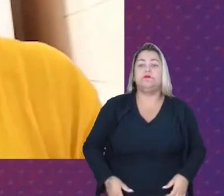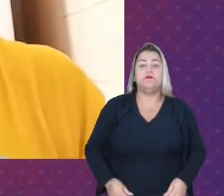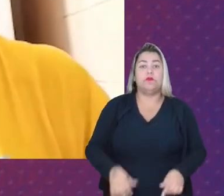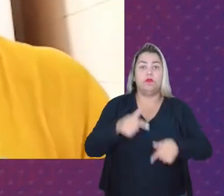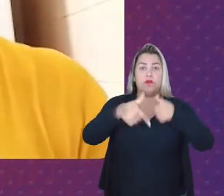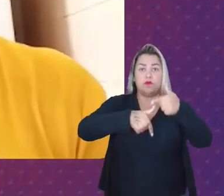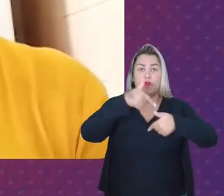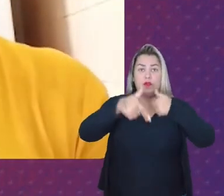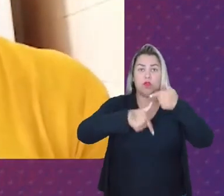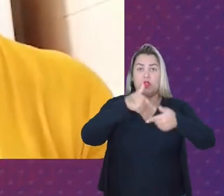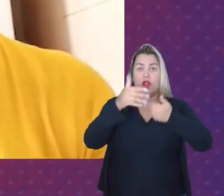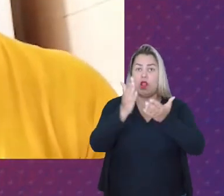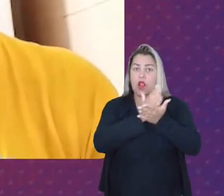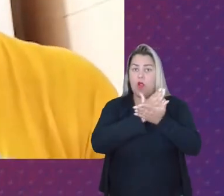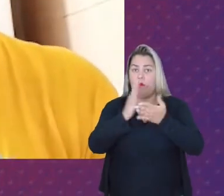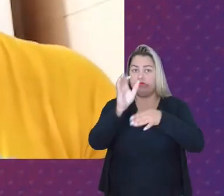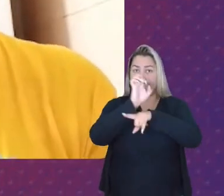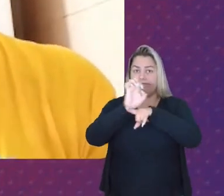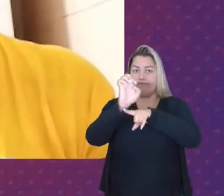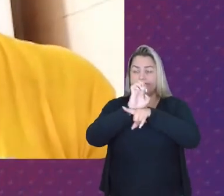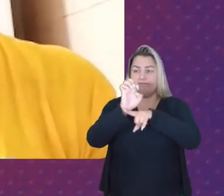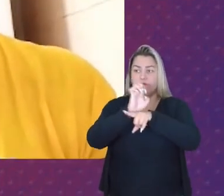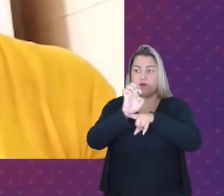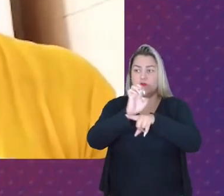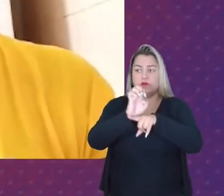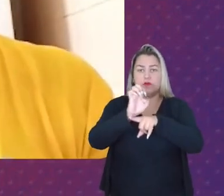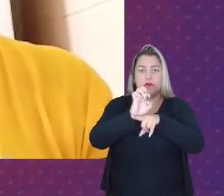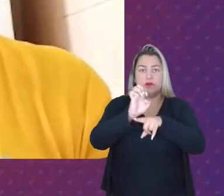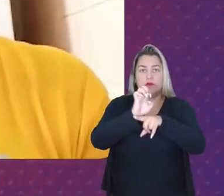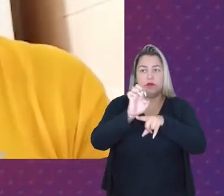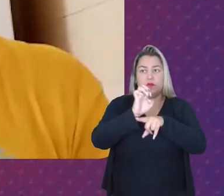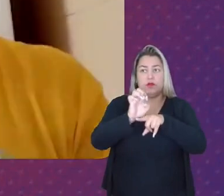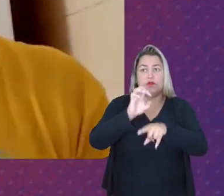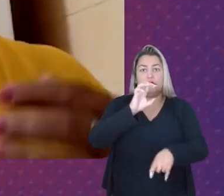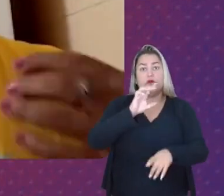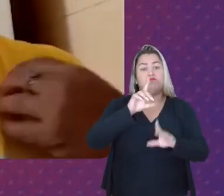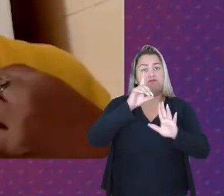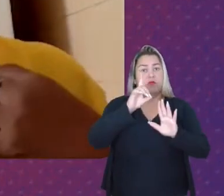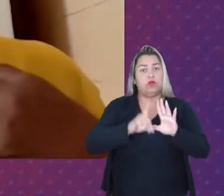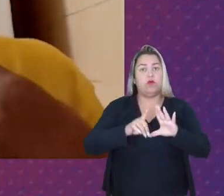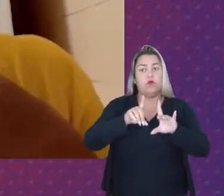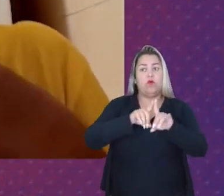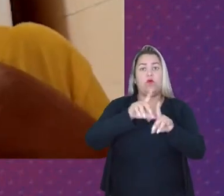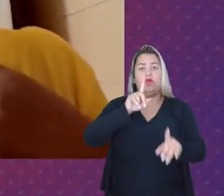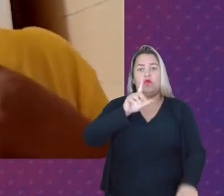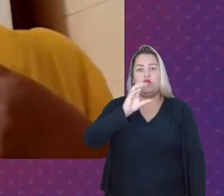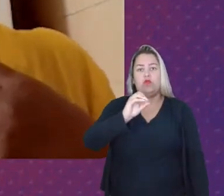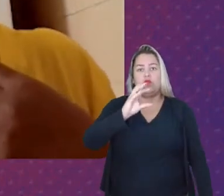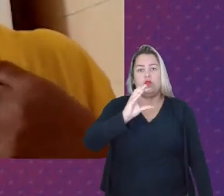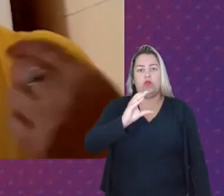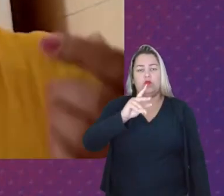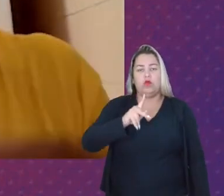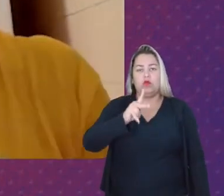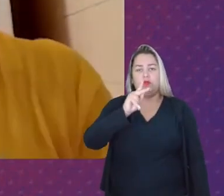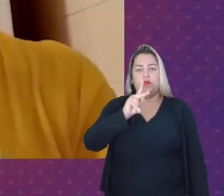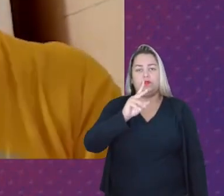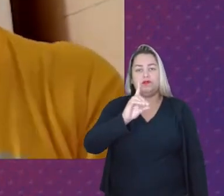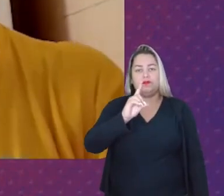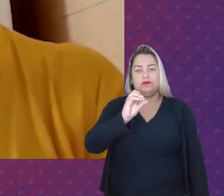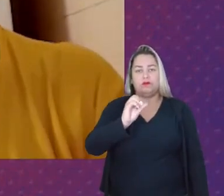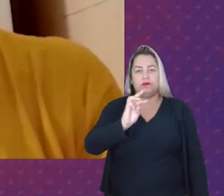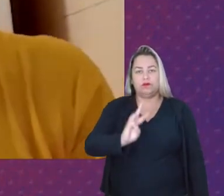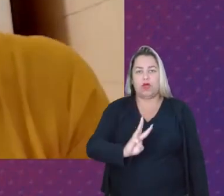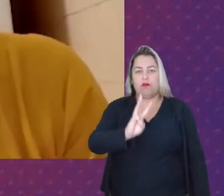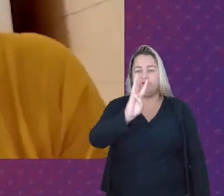trabalhadoras domésticas, em alguns estados, onde foi decretado o lockdown, fomos consideradas como um trabalho essencial, apesar de